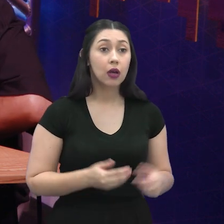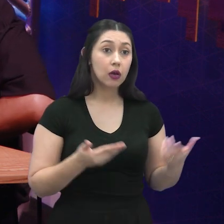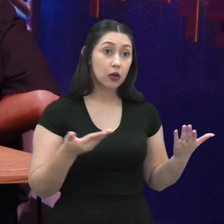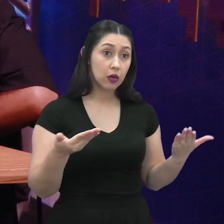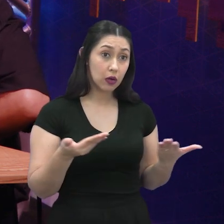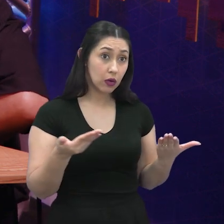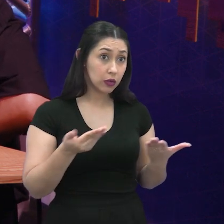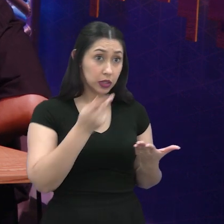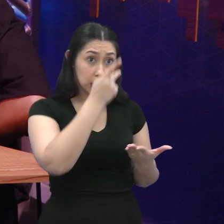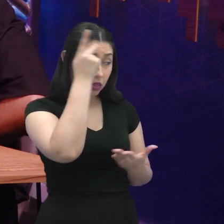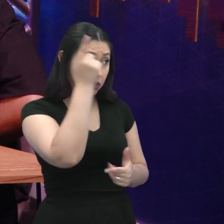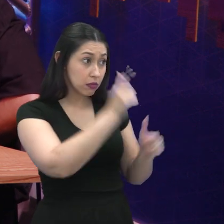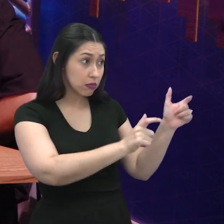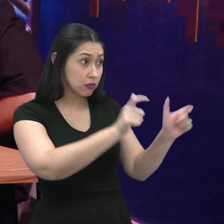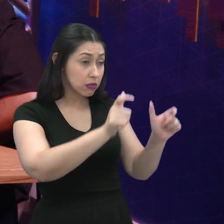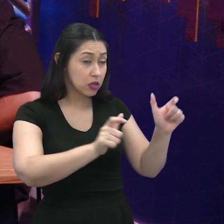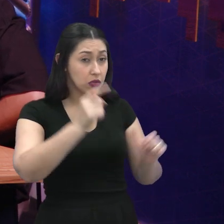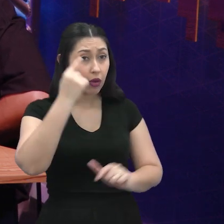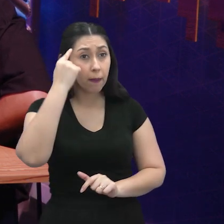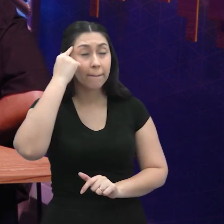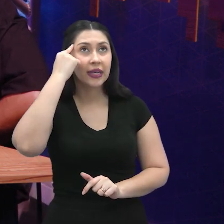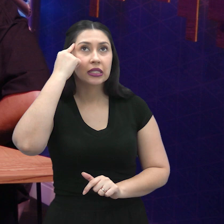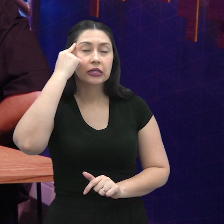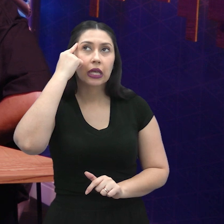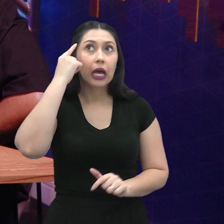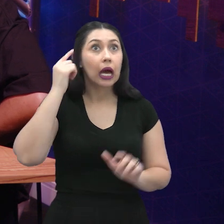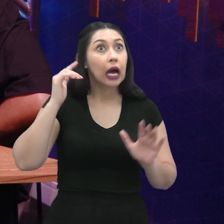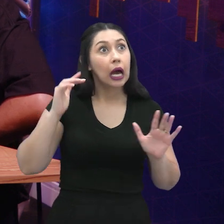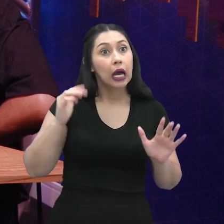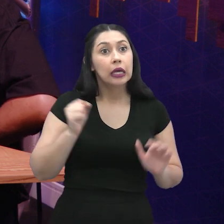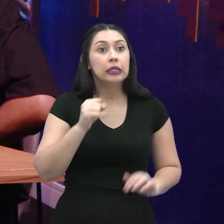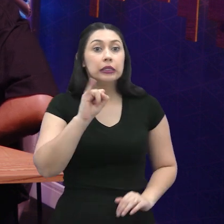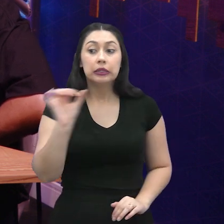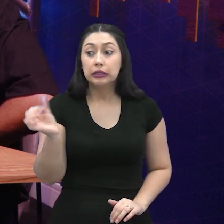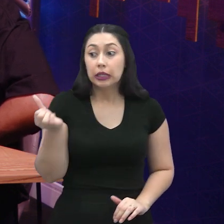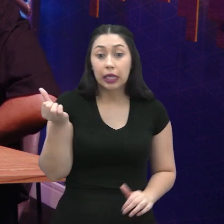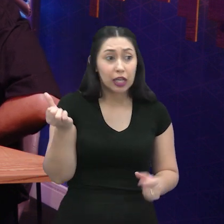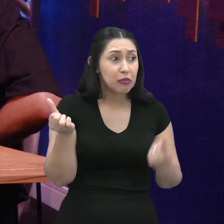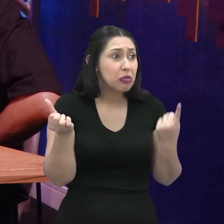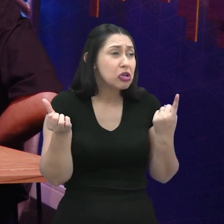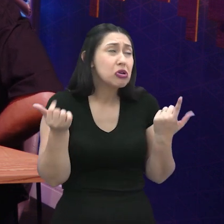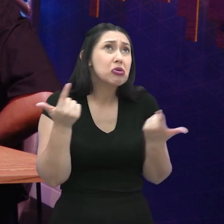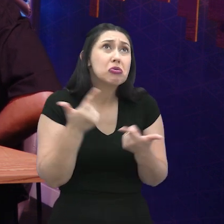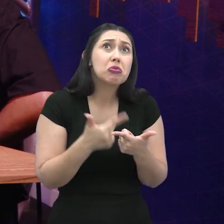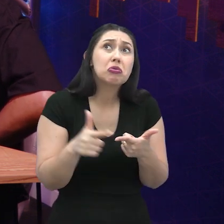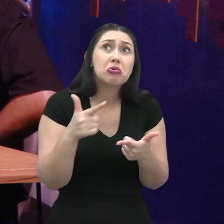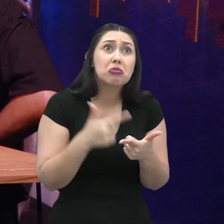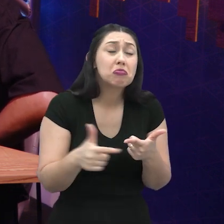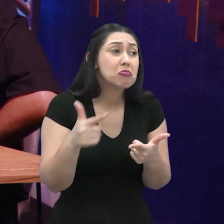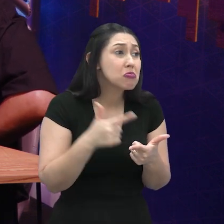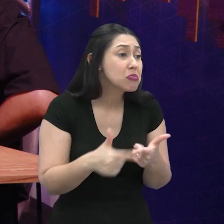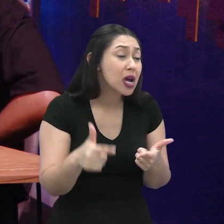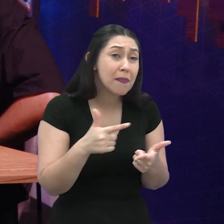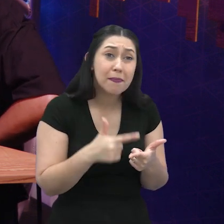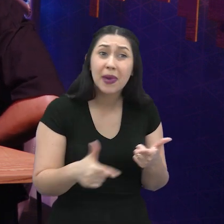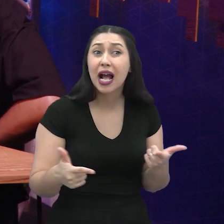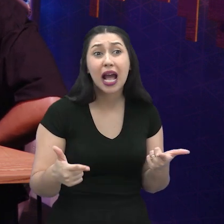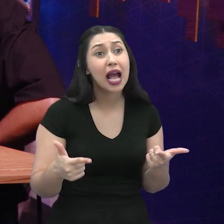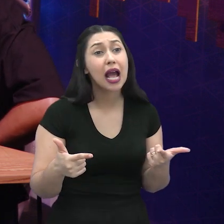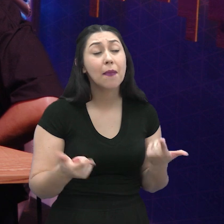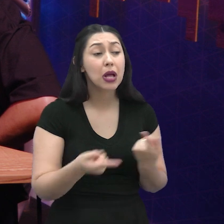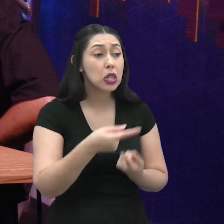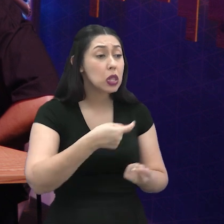Ser E hoje, né, muitas pessoas olham e falam, mas se tirar a escala 6x1 vai ser um problema,